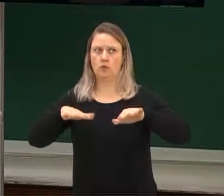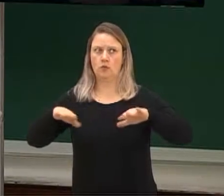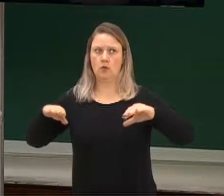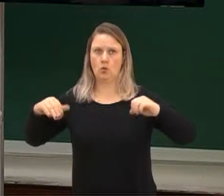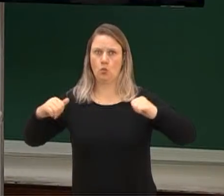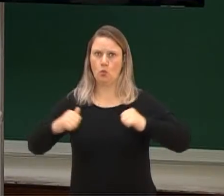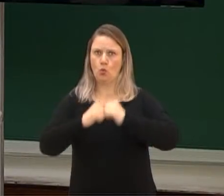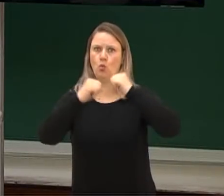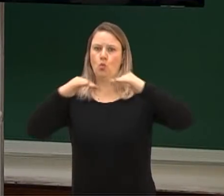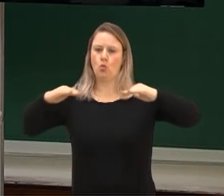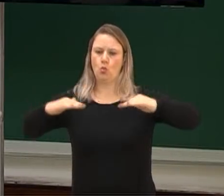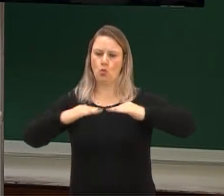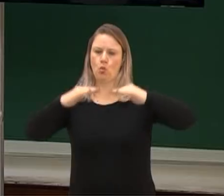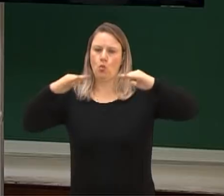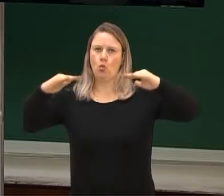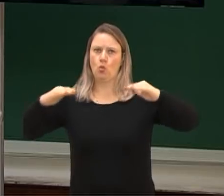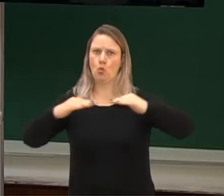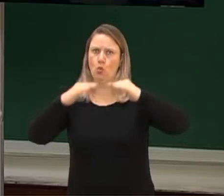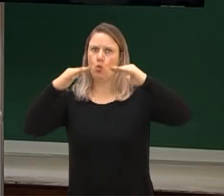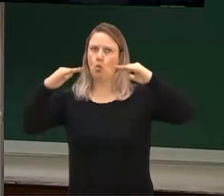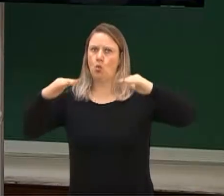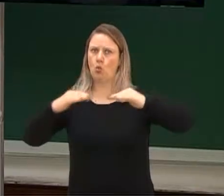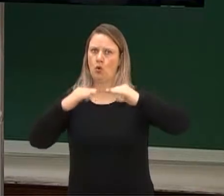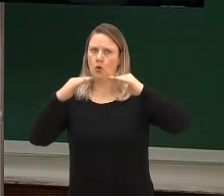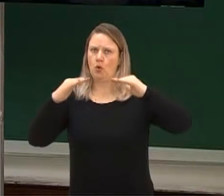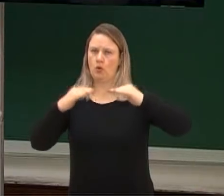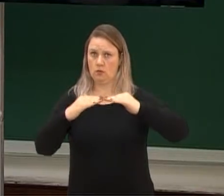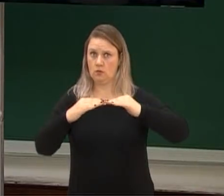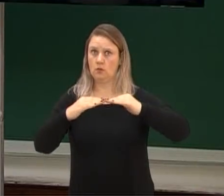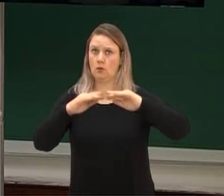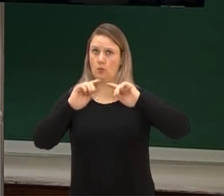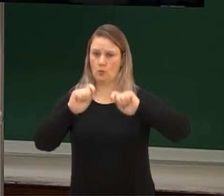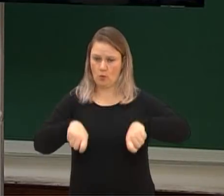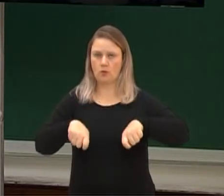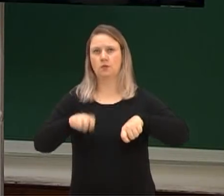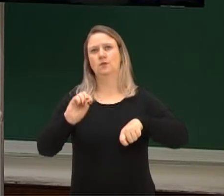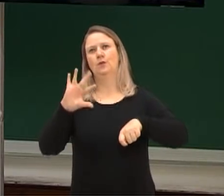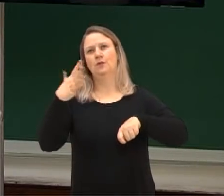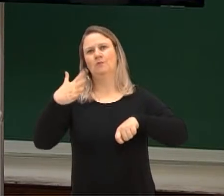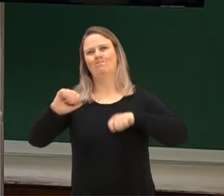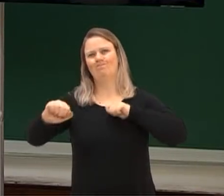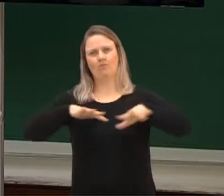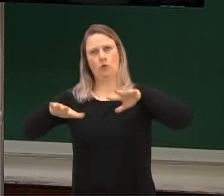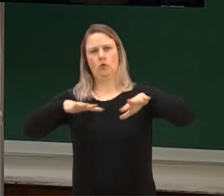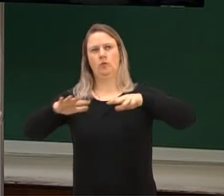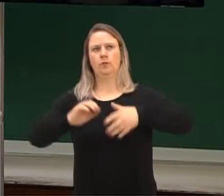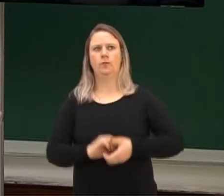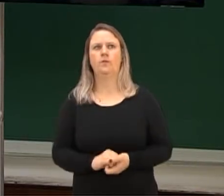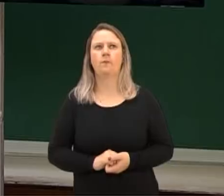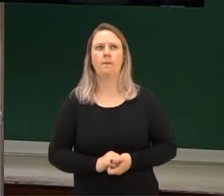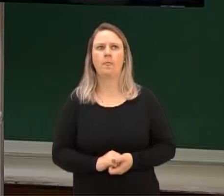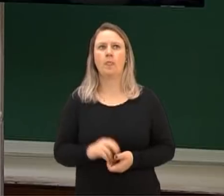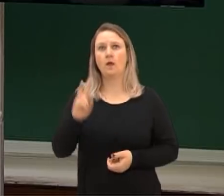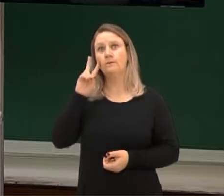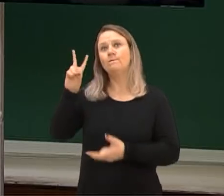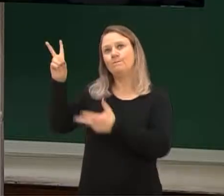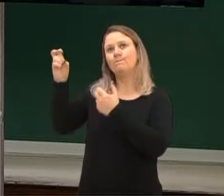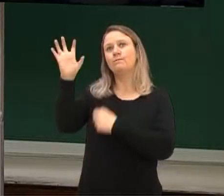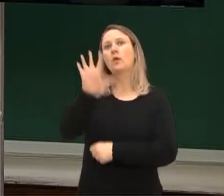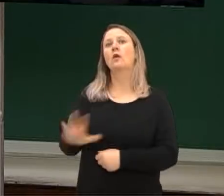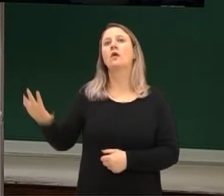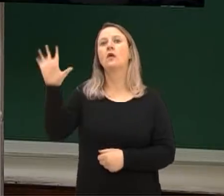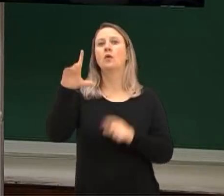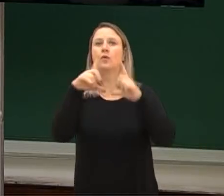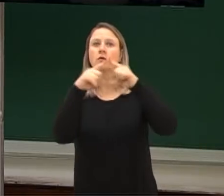movimento convergente. Esse movimento convergente provoca abalos sísmicos. Aqui tem uma imagem de um terremoto que aconteceu no